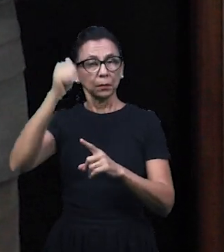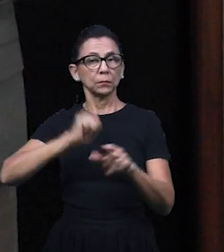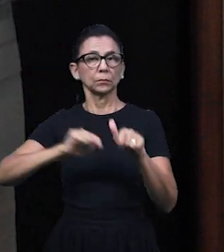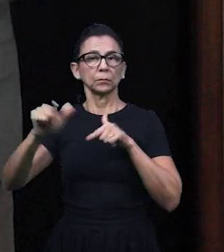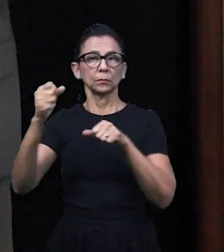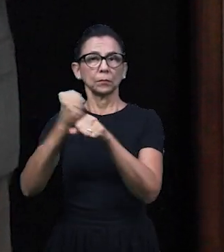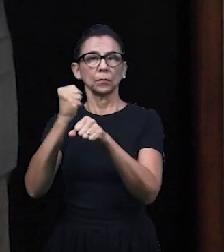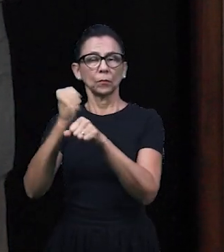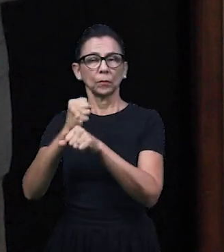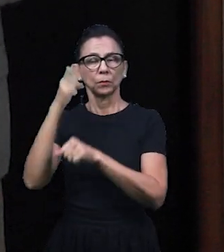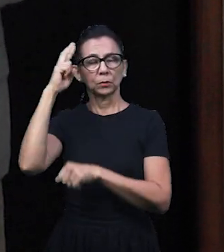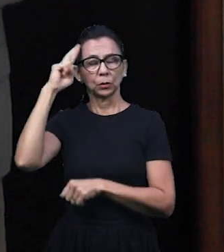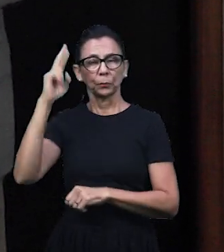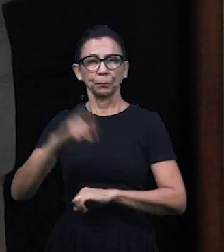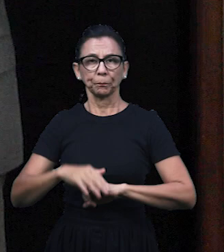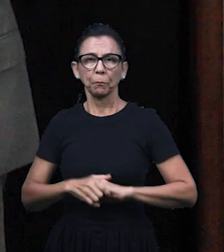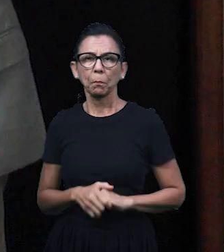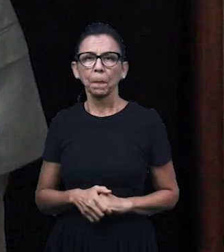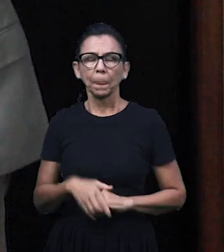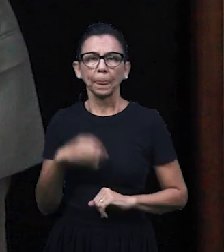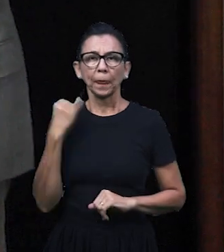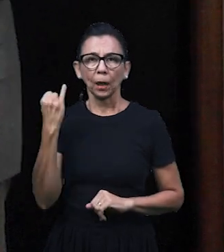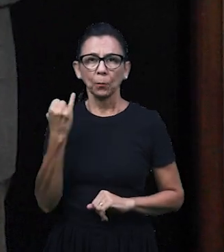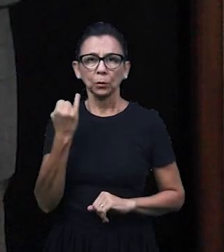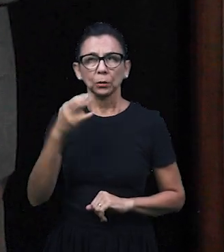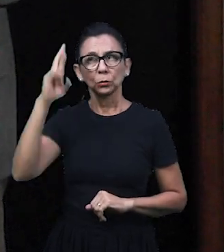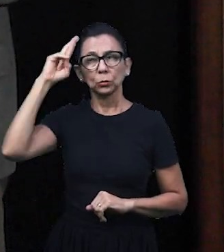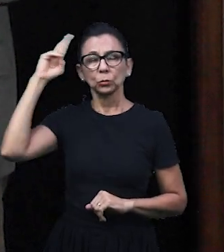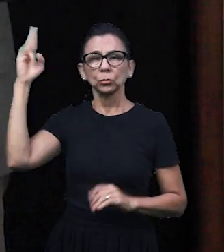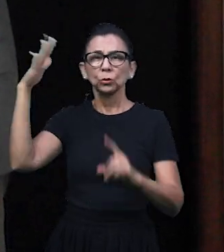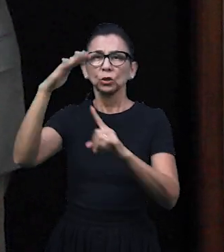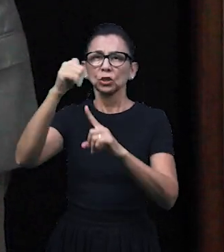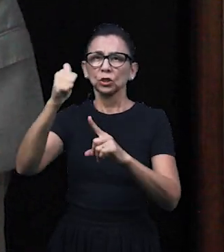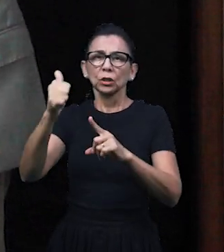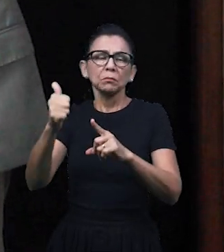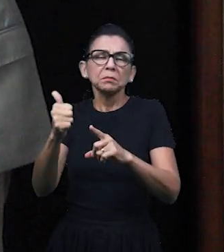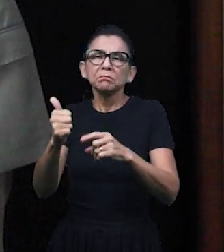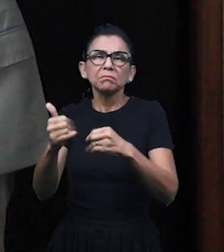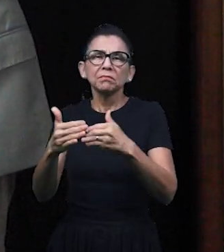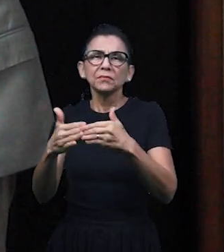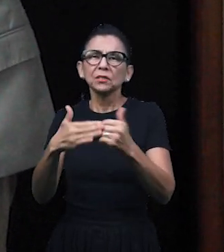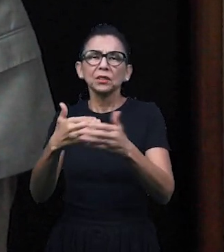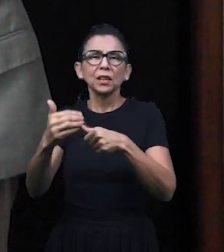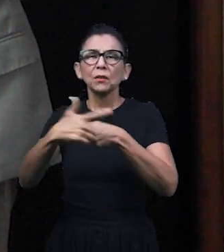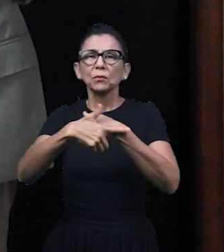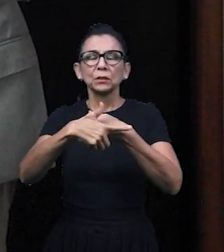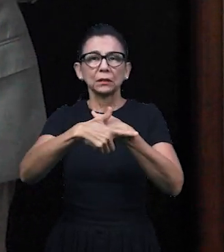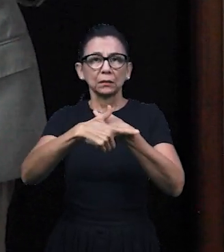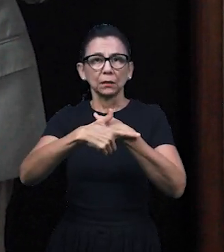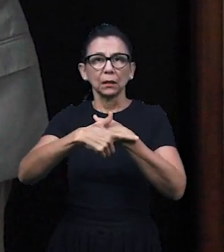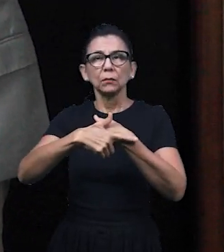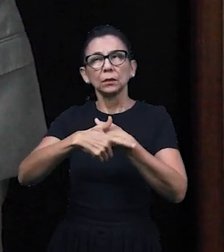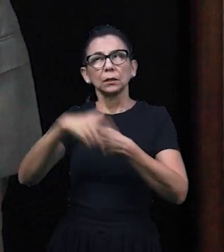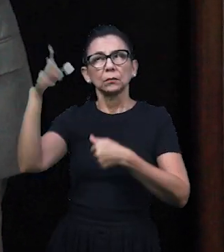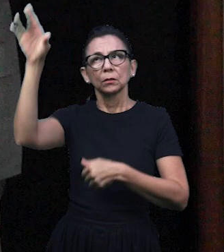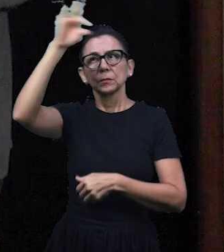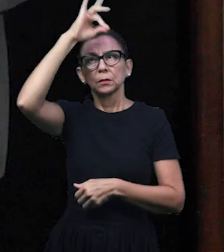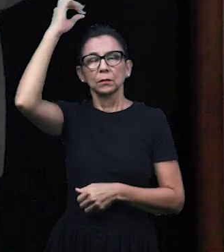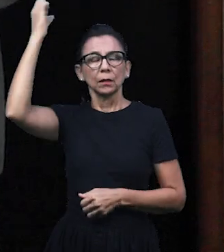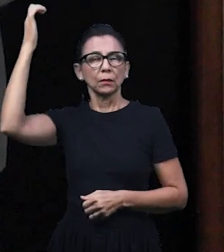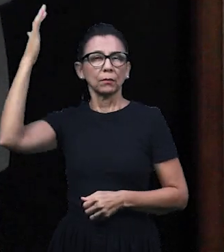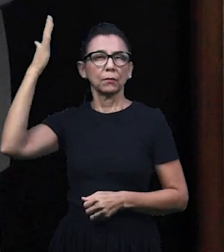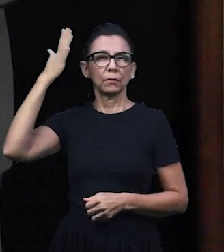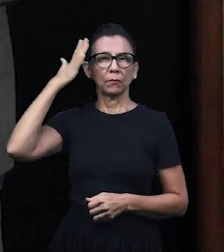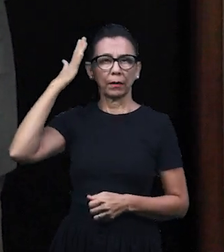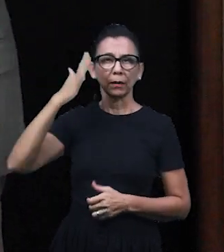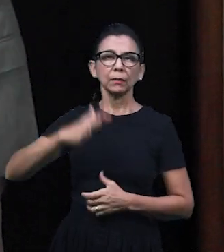seguinte, que o servo, quando ele é chamado, seja qual for a função na igreja, seja qual for aquilo que o Senhor, através do seu Espírito Santo, revela e tem